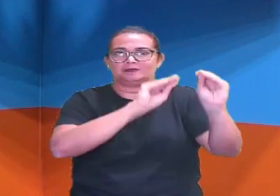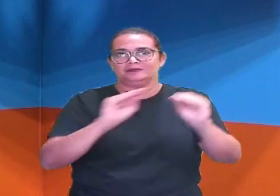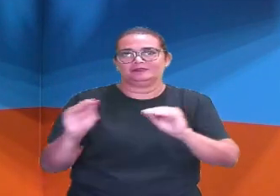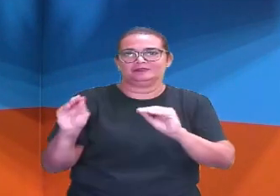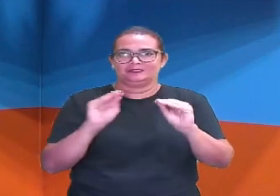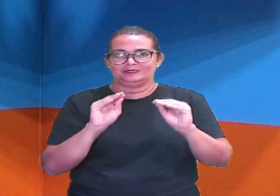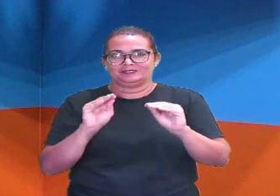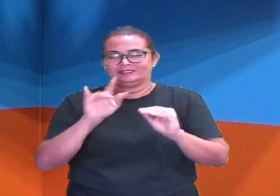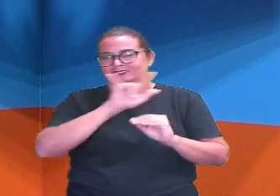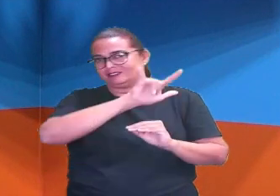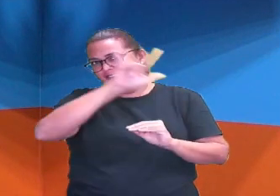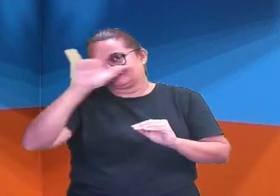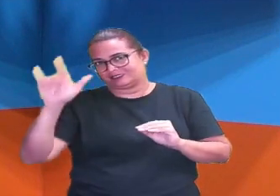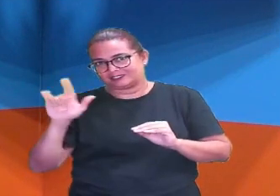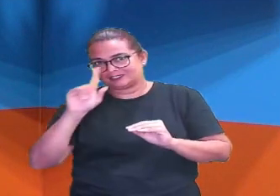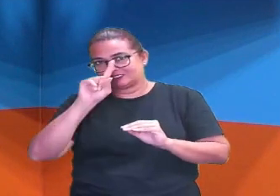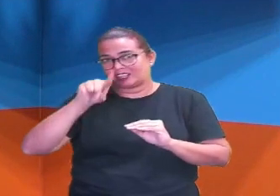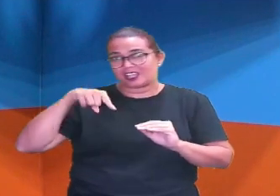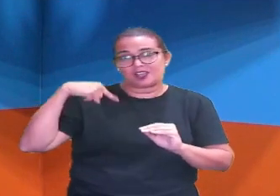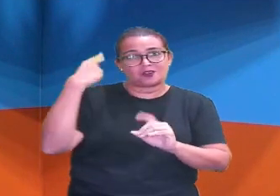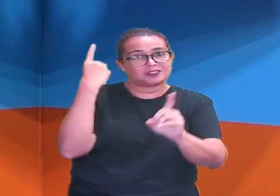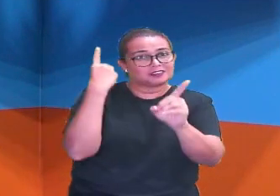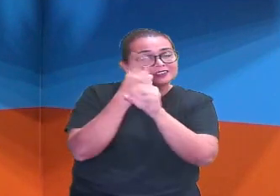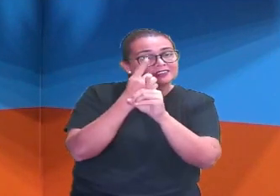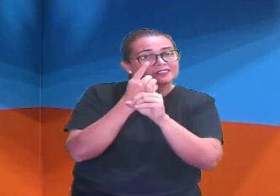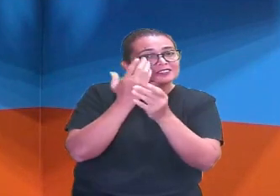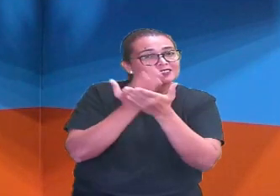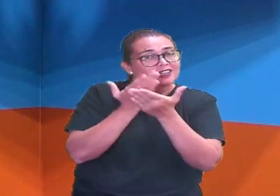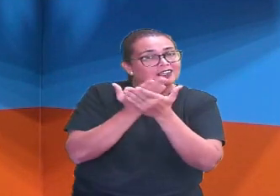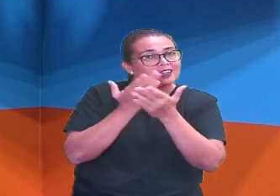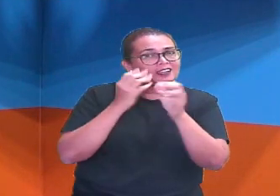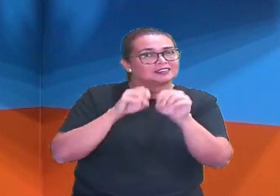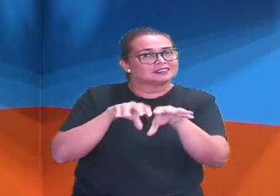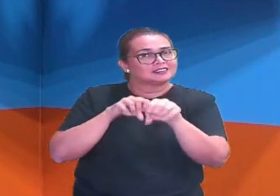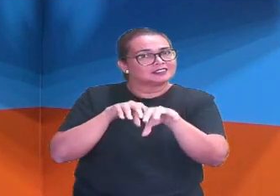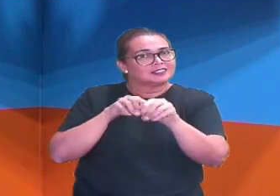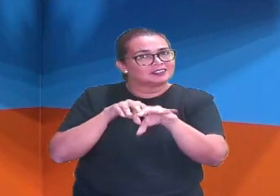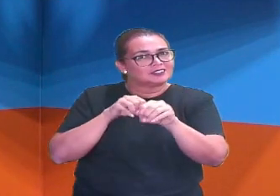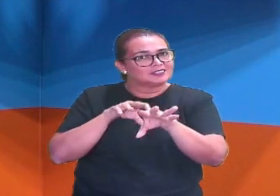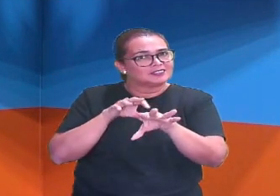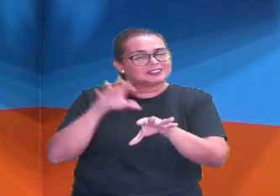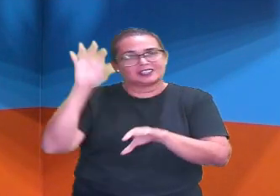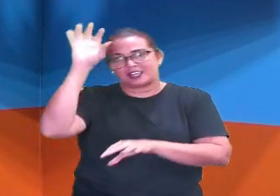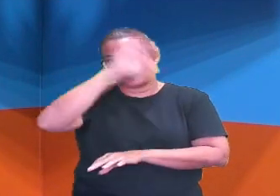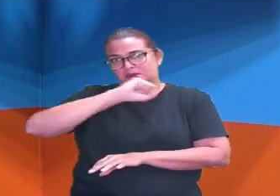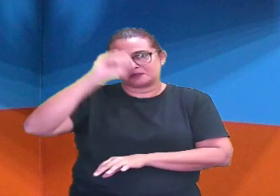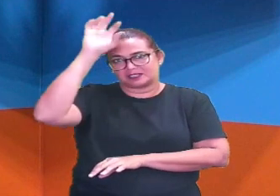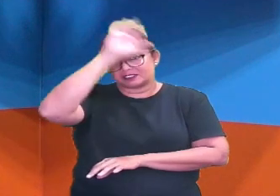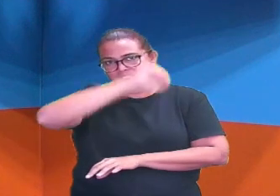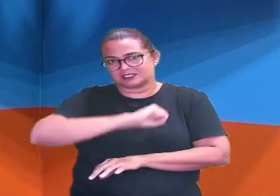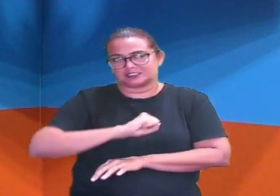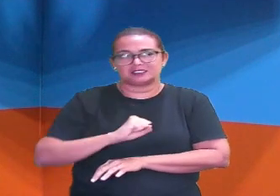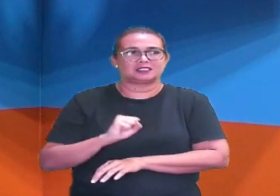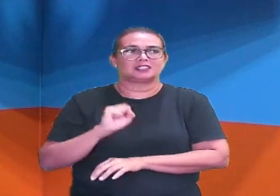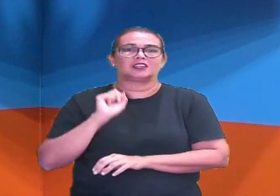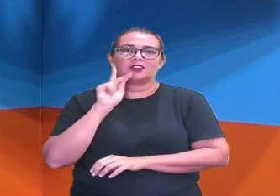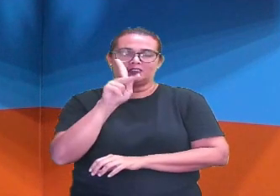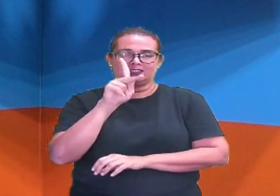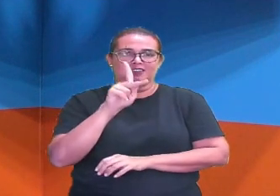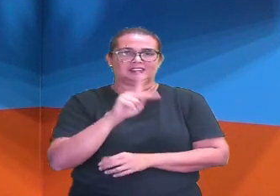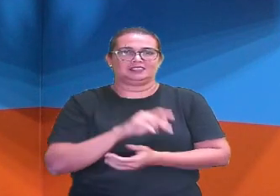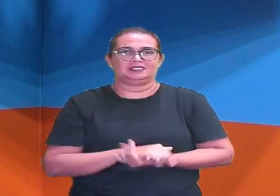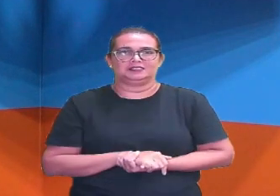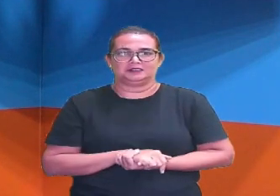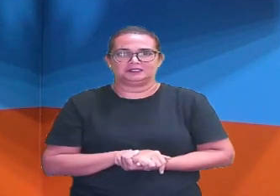Beijinho para vocês e até a nossa próxima aula para aprendermos e